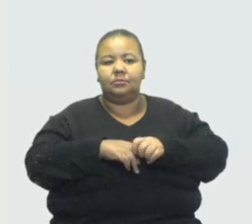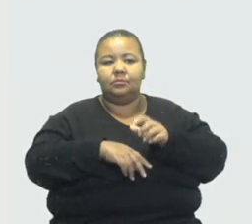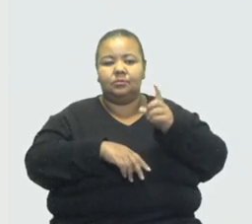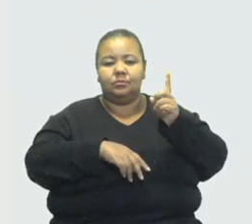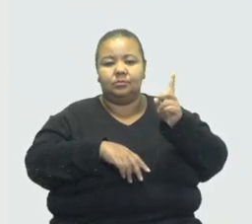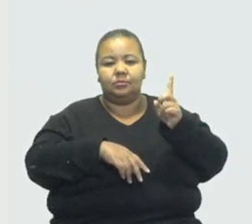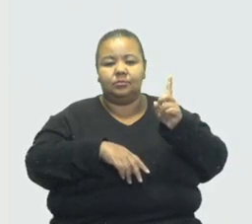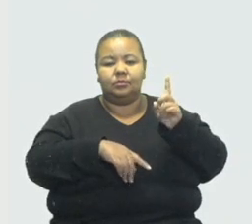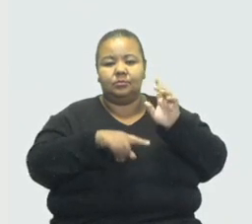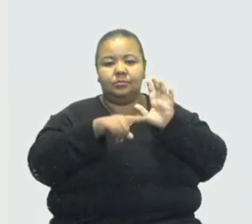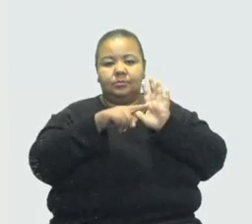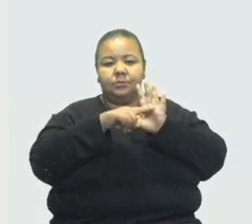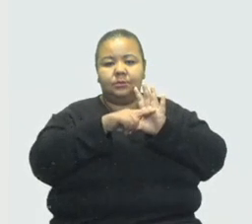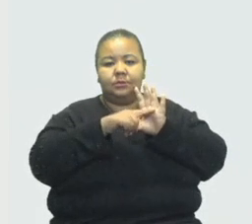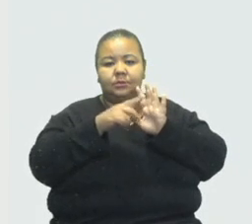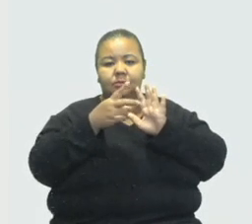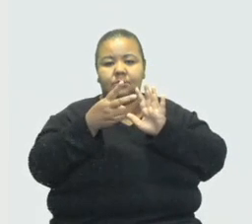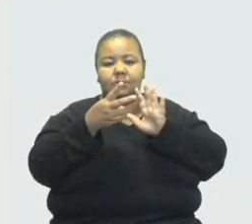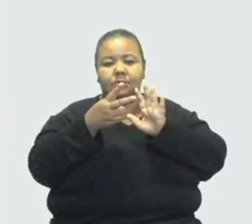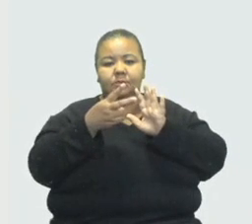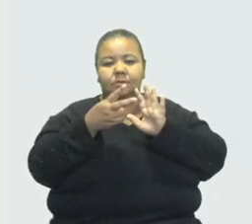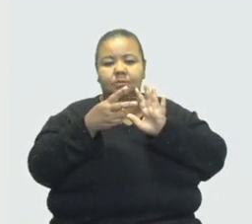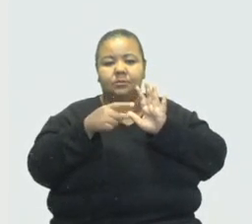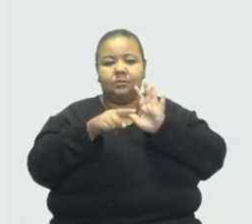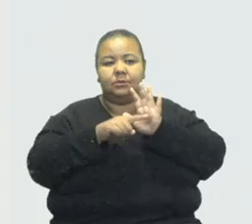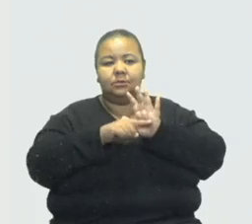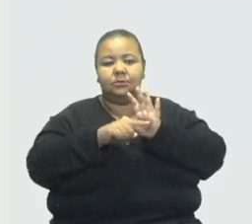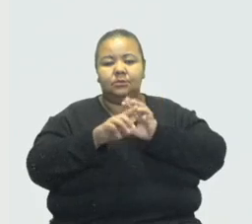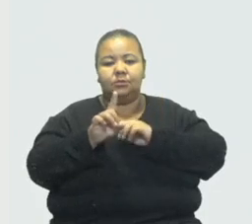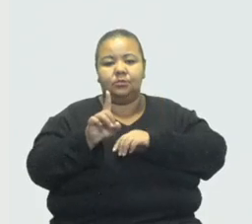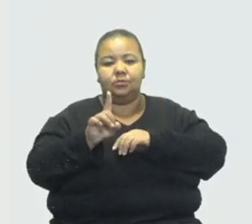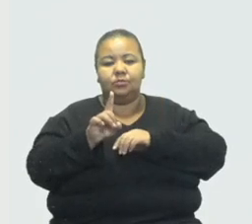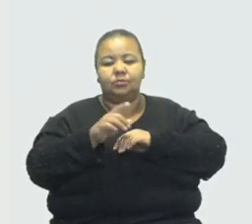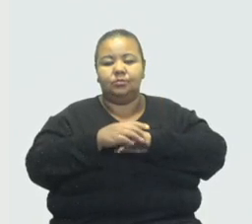1 menos 2, menos 1.